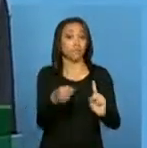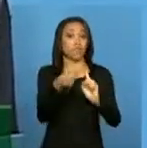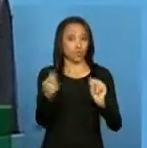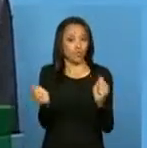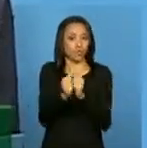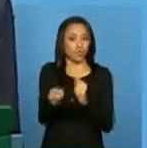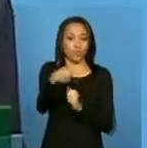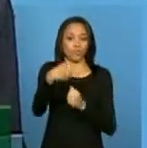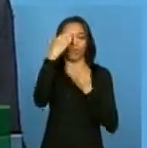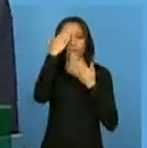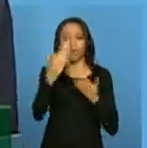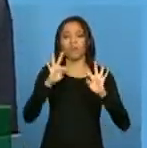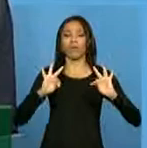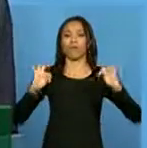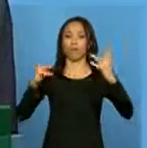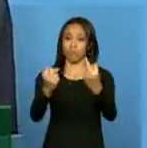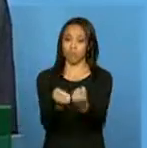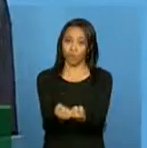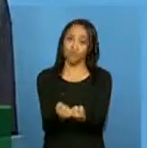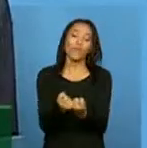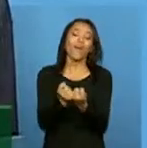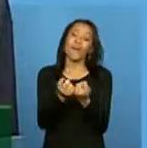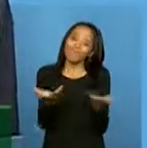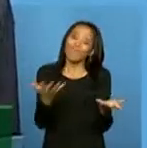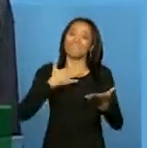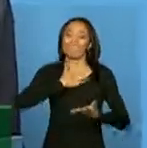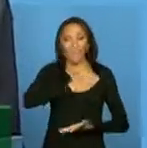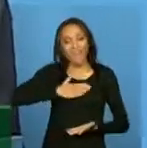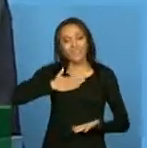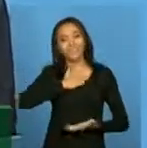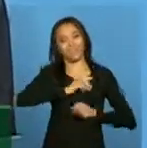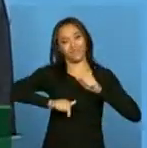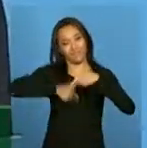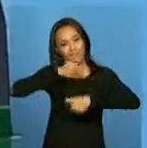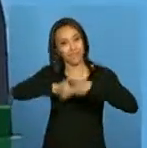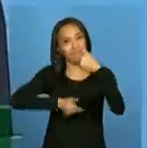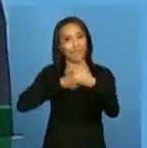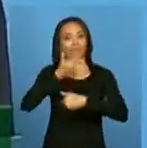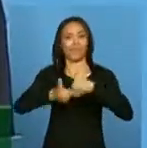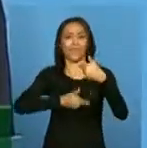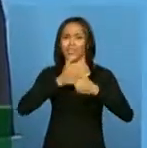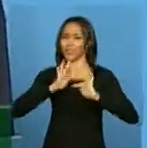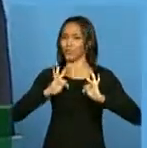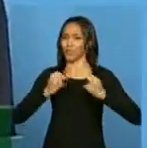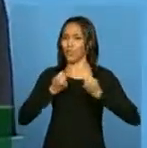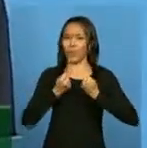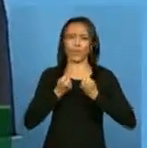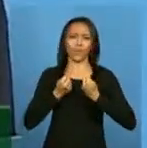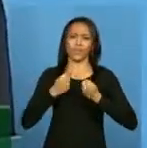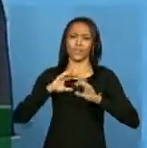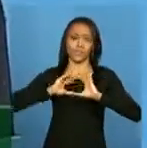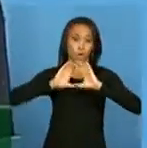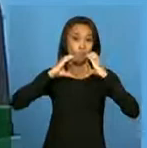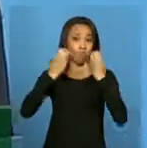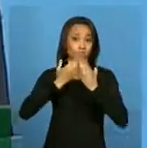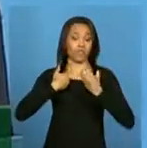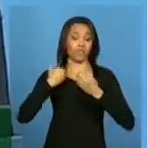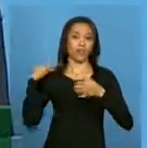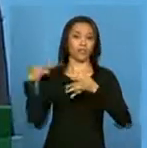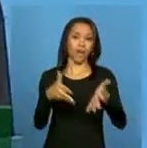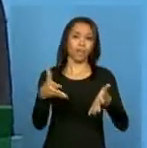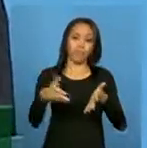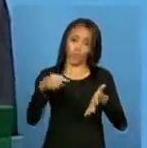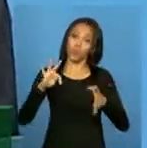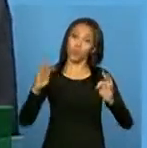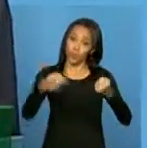vocês. Muito obrigada a todos. Foi um prazer trabalhar em todas as conferências que nós tivemos com todos vocês.